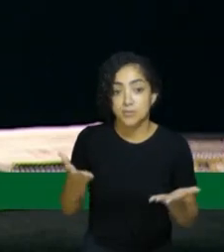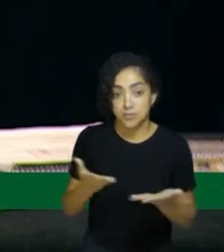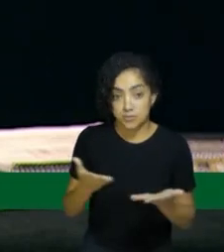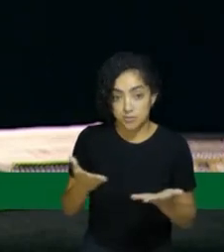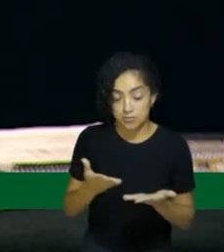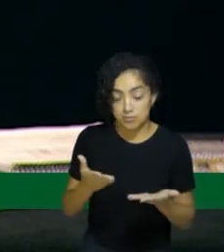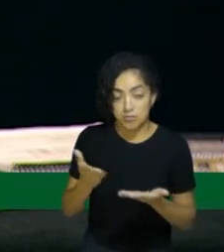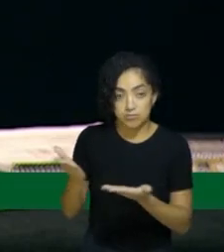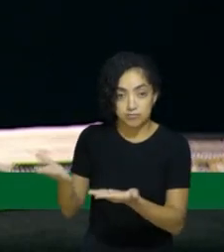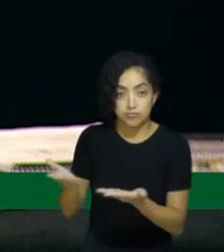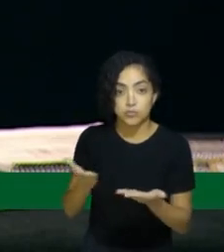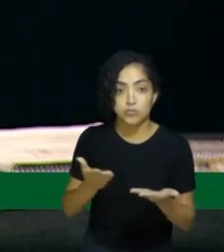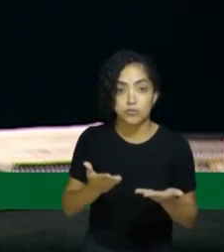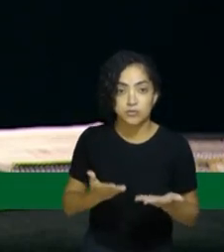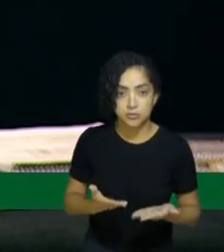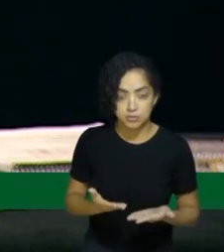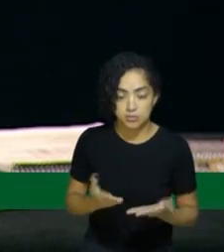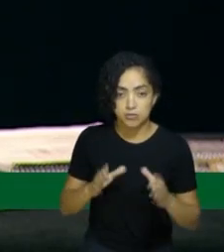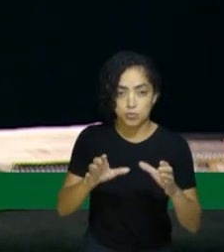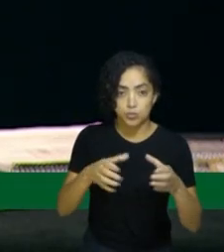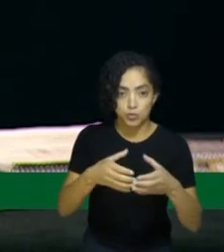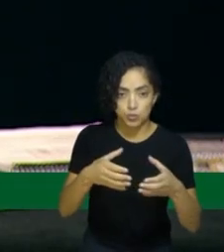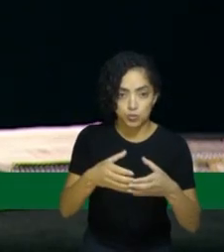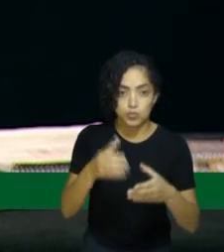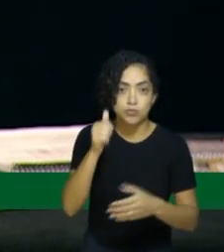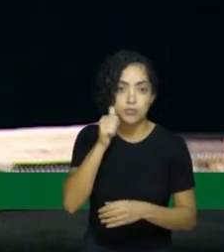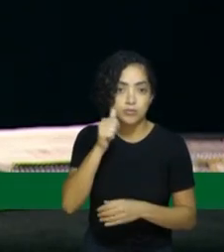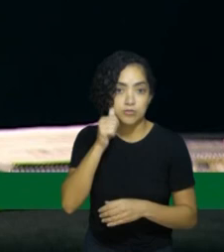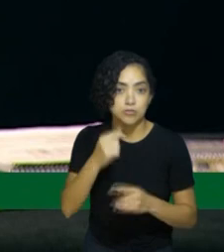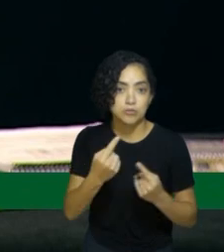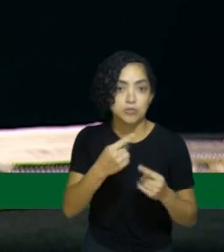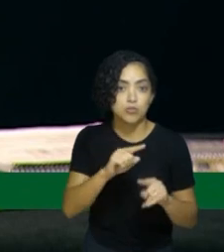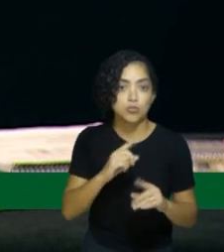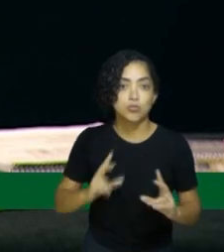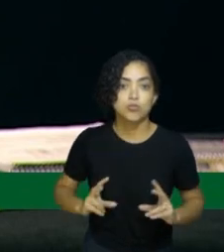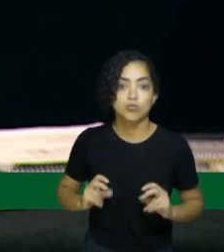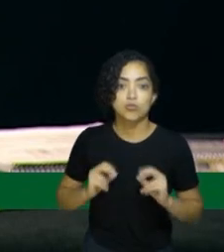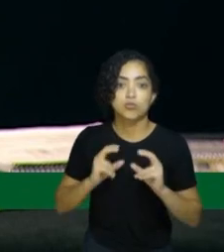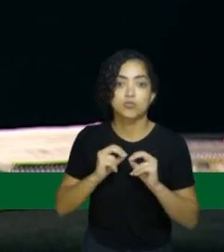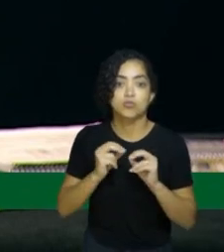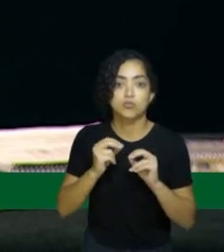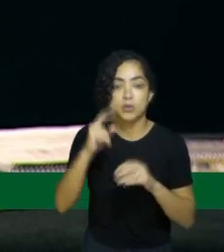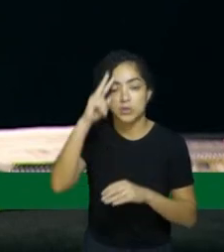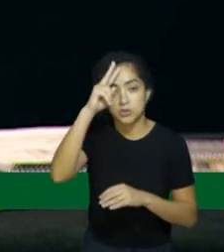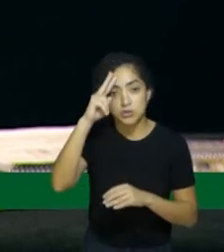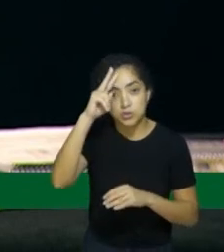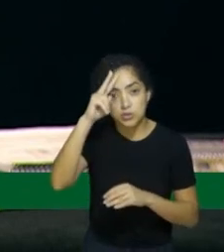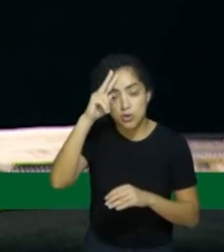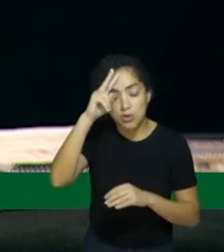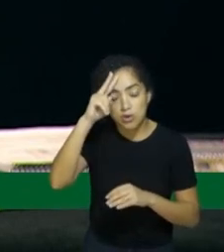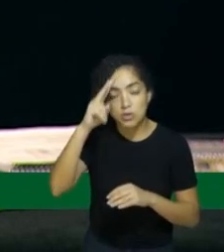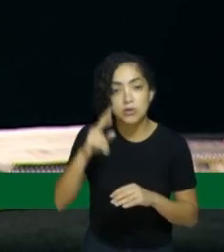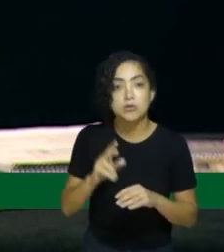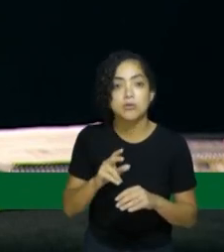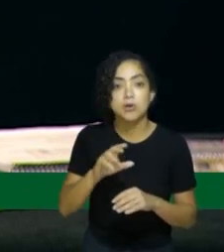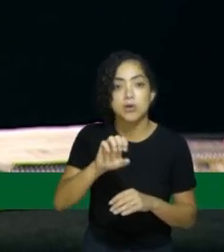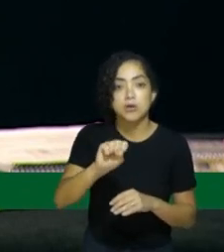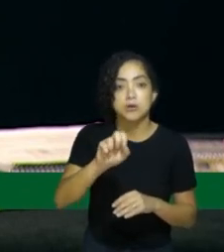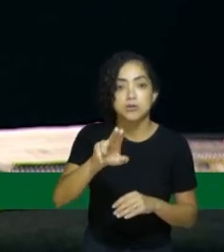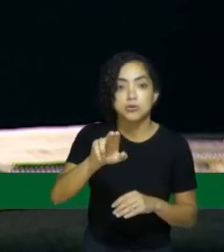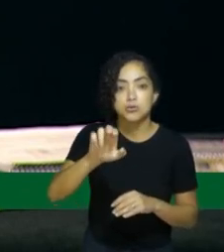ouvir a Rede feminina de combate ao câncer tema histórico rede feminina Presidente Sueli